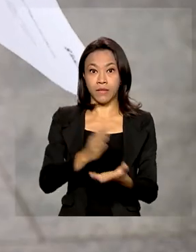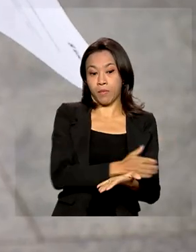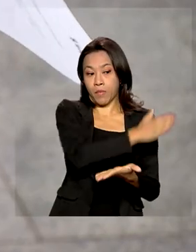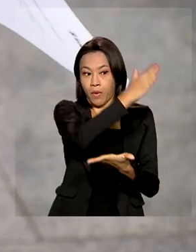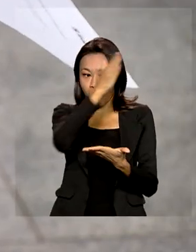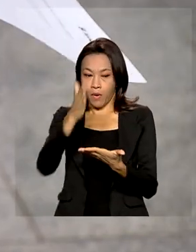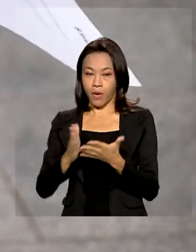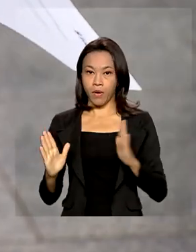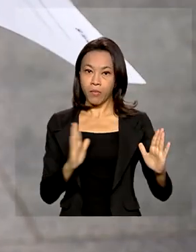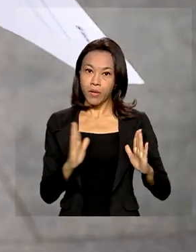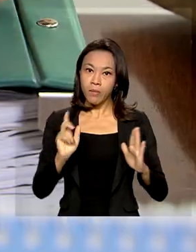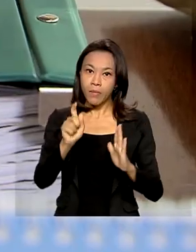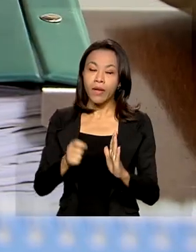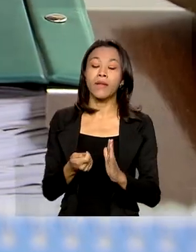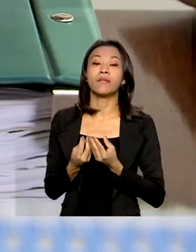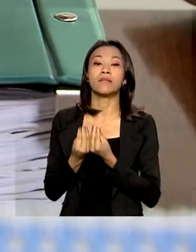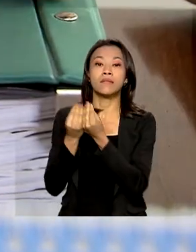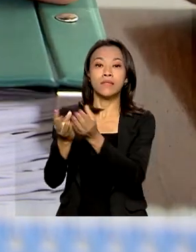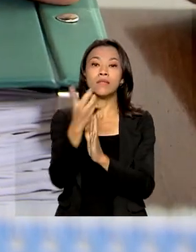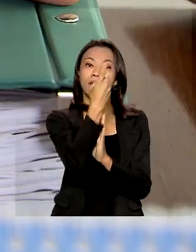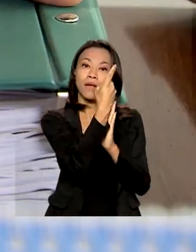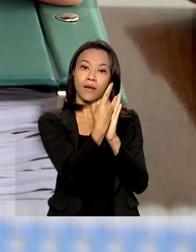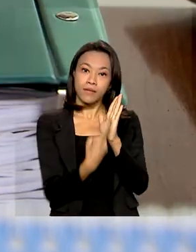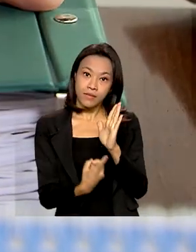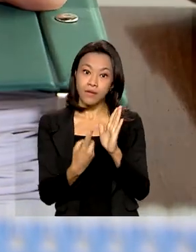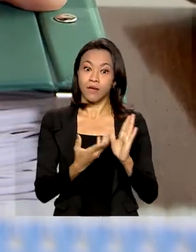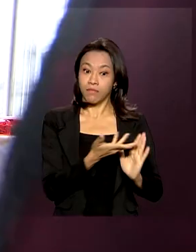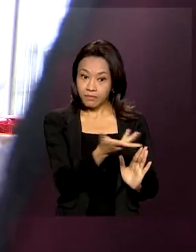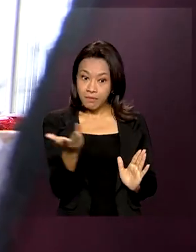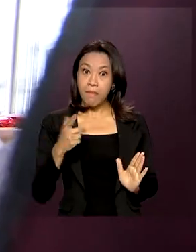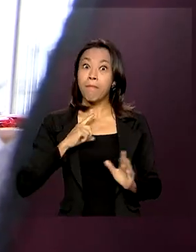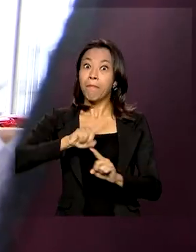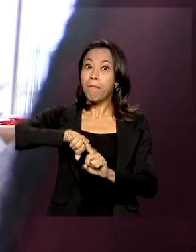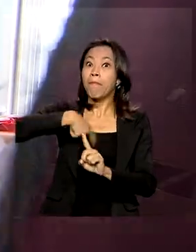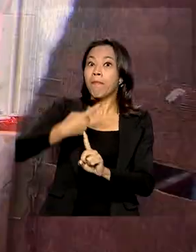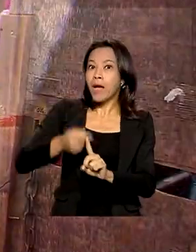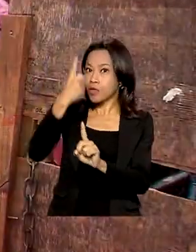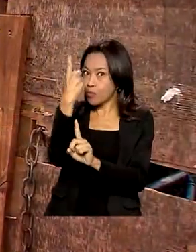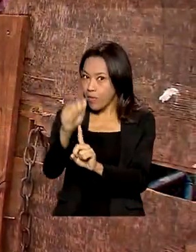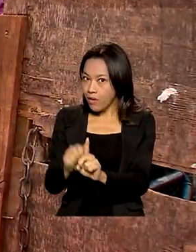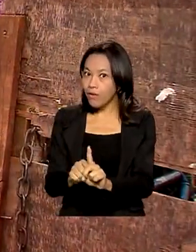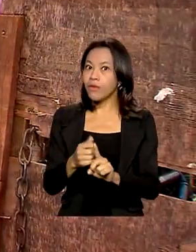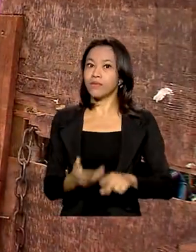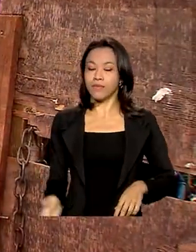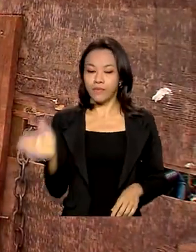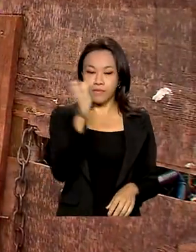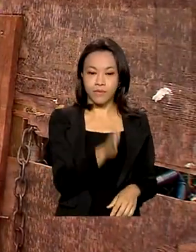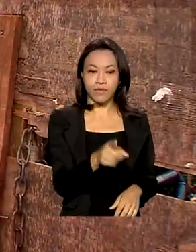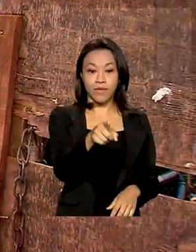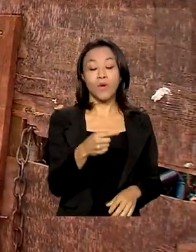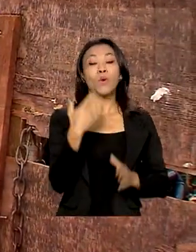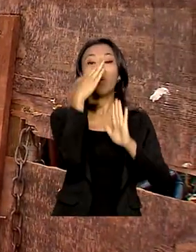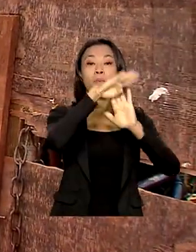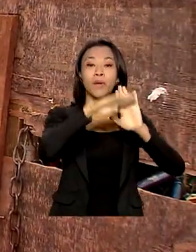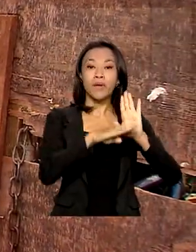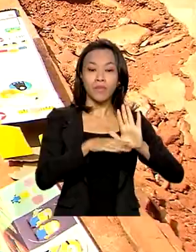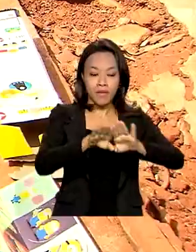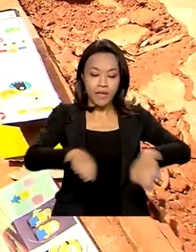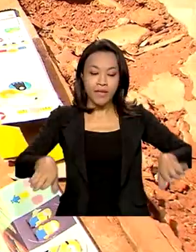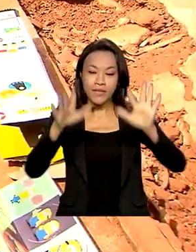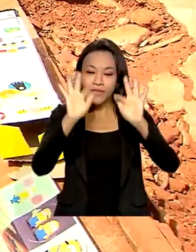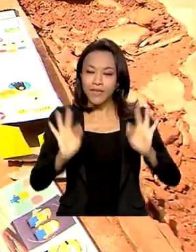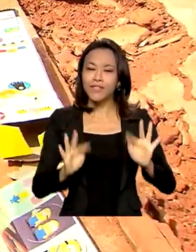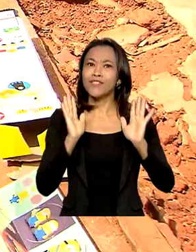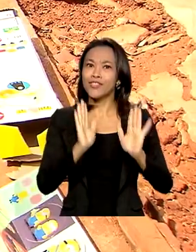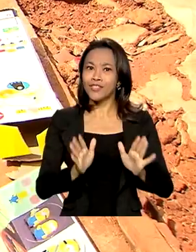da declaração do Imposto de Renda os contribuintes ganharam mais um mês programa criança feliz já realizou mais